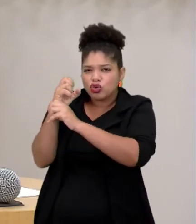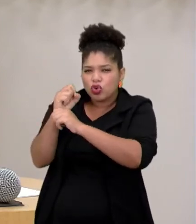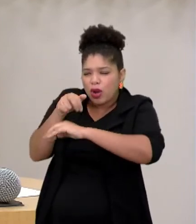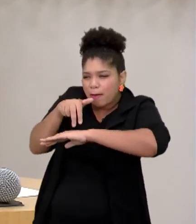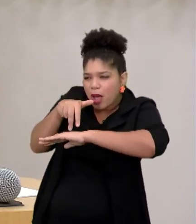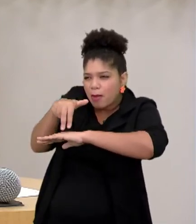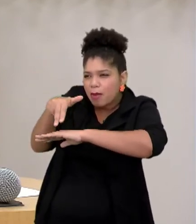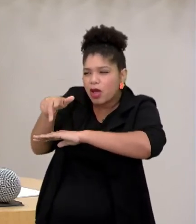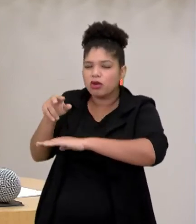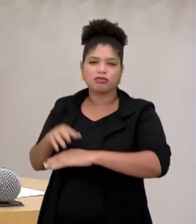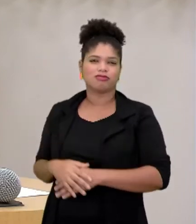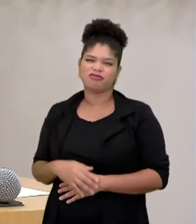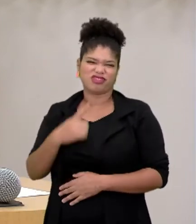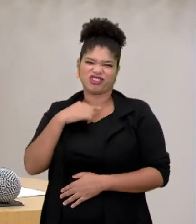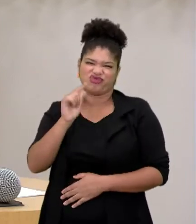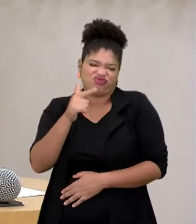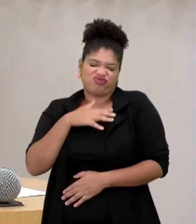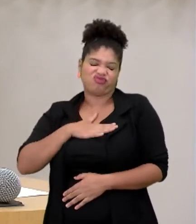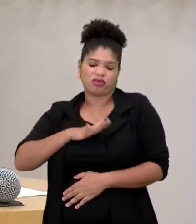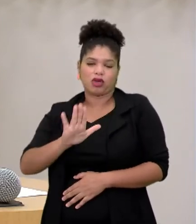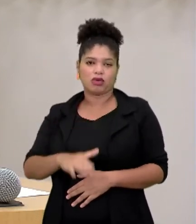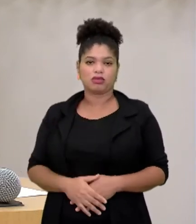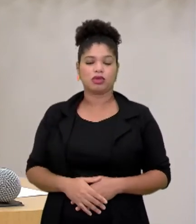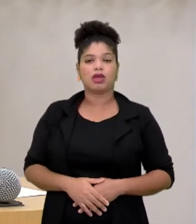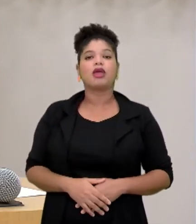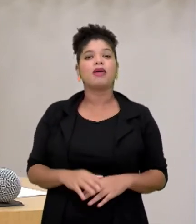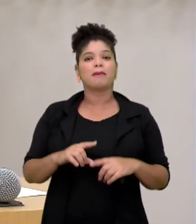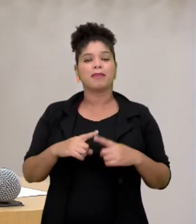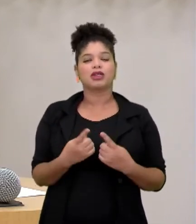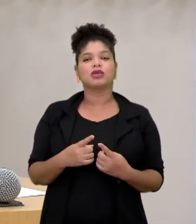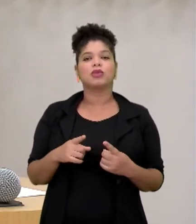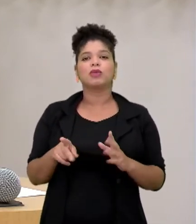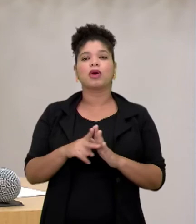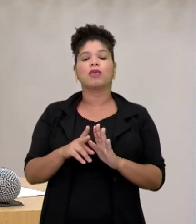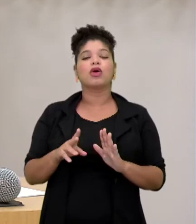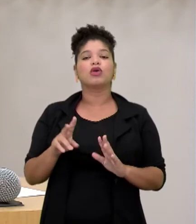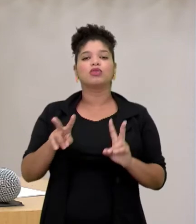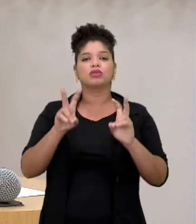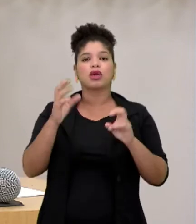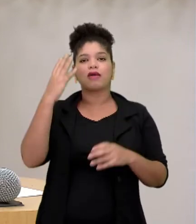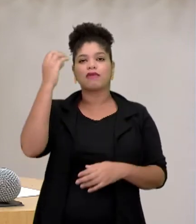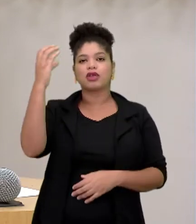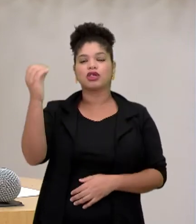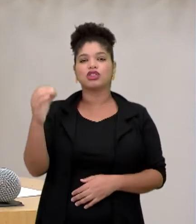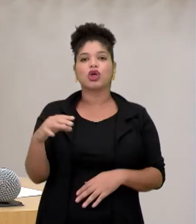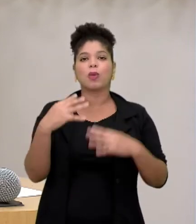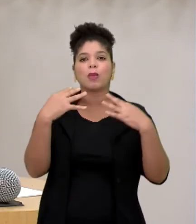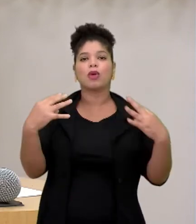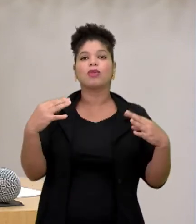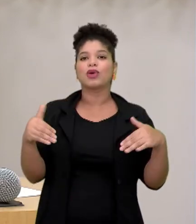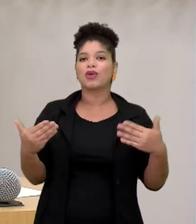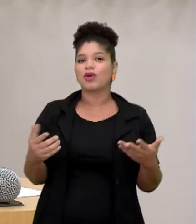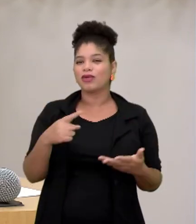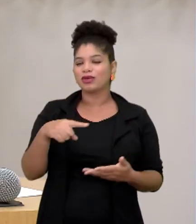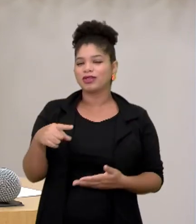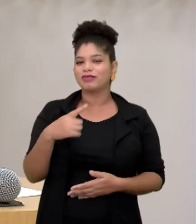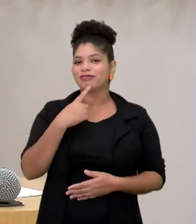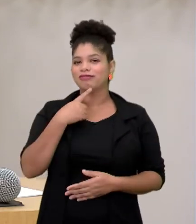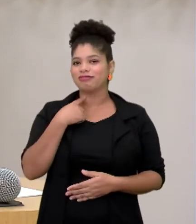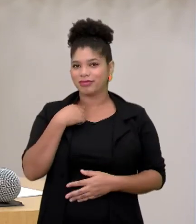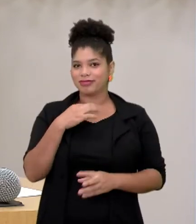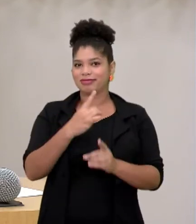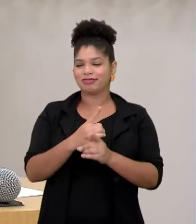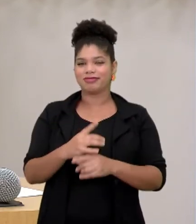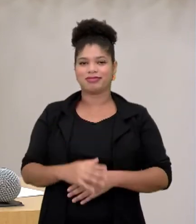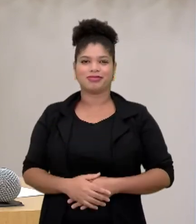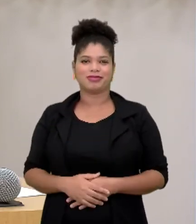vontade. Então, qual dentro até do do nicho viagens, qual é o público que você quer alcançar? Certo, turma? Então, vamos